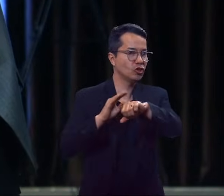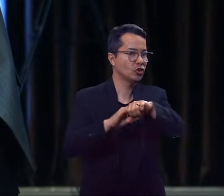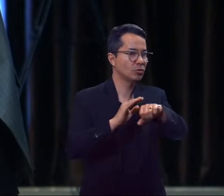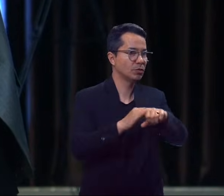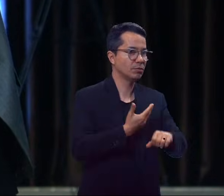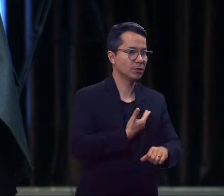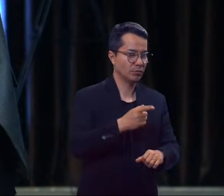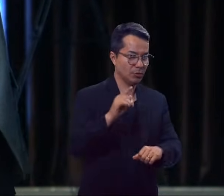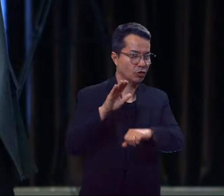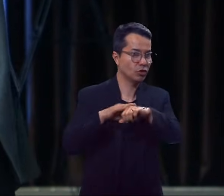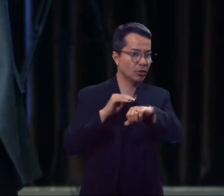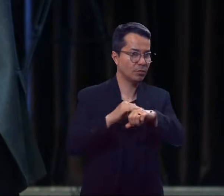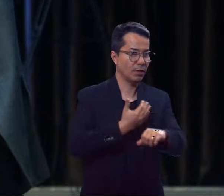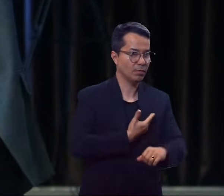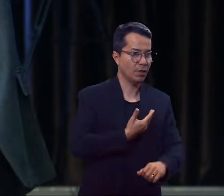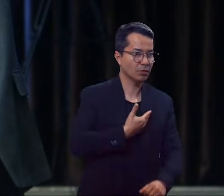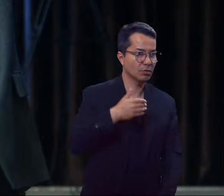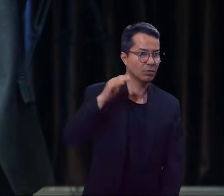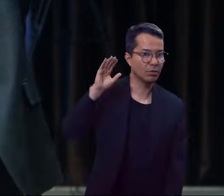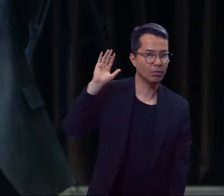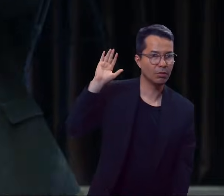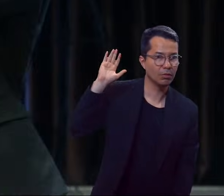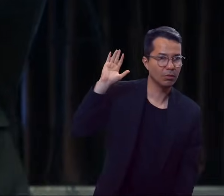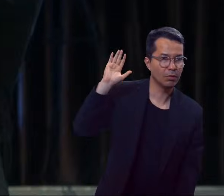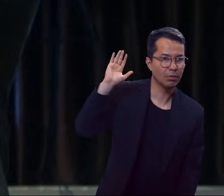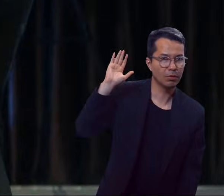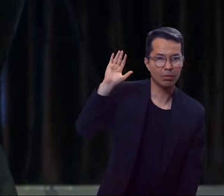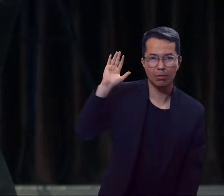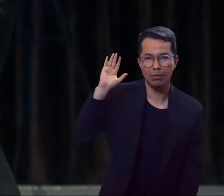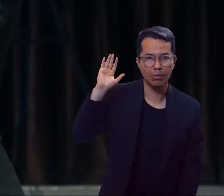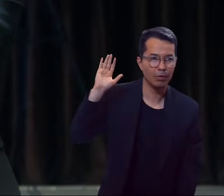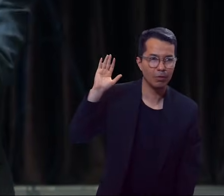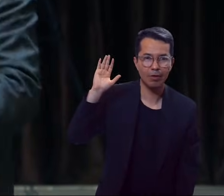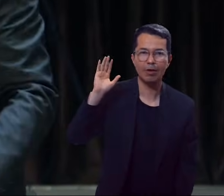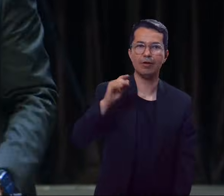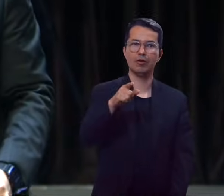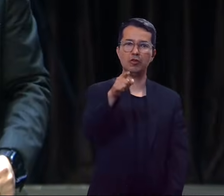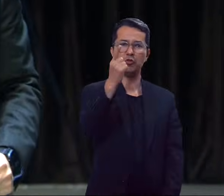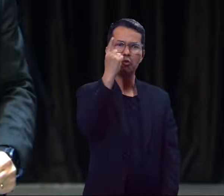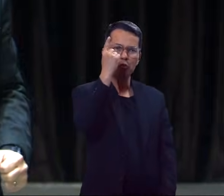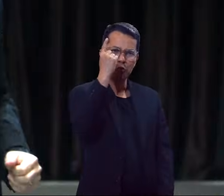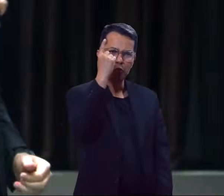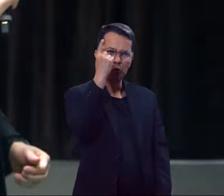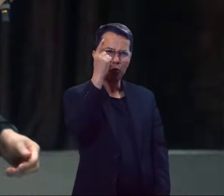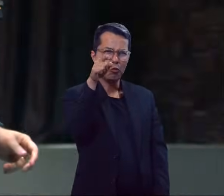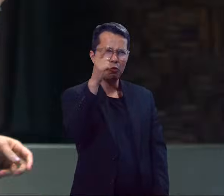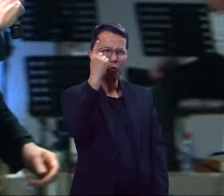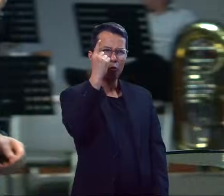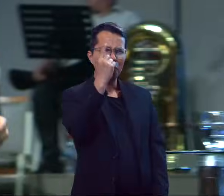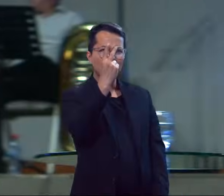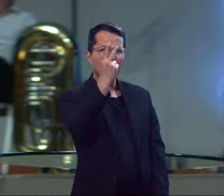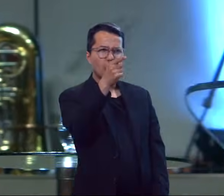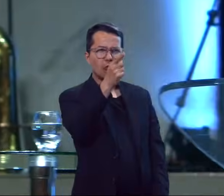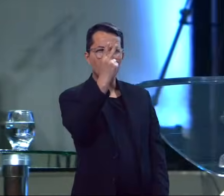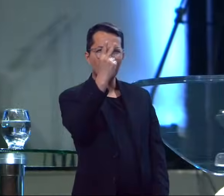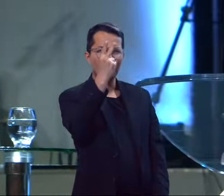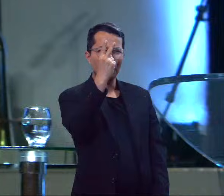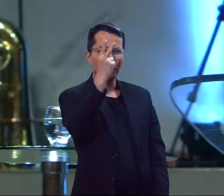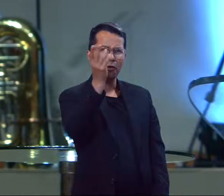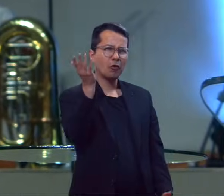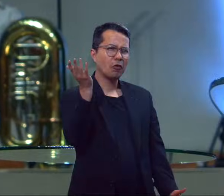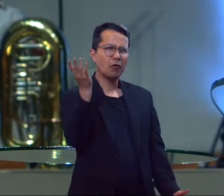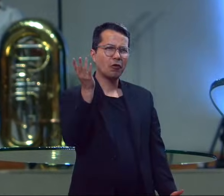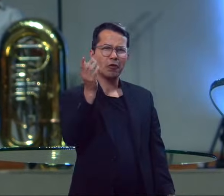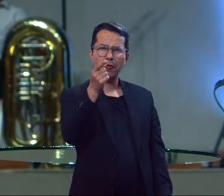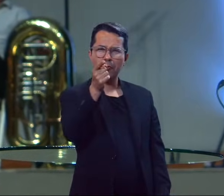ver. Teve vários. Amém. Vai estar do teu lado aí, em nome de Jesus, em breve. Teve um irmão que eu falei isso, ele